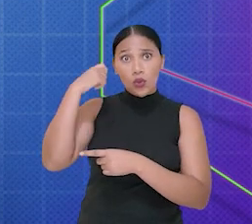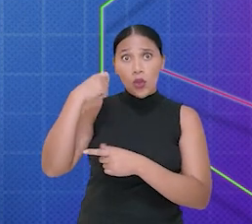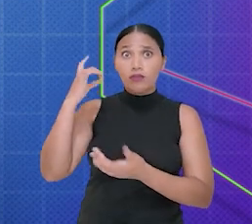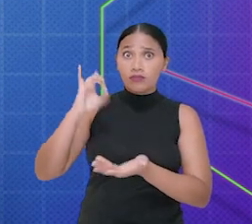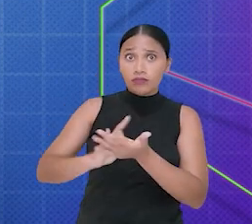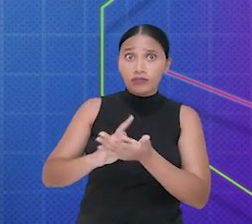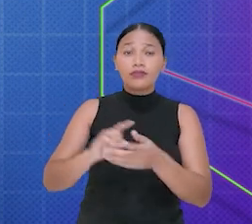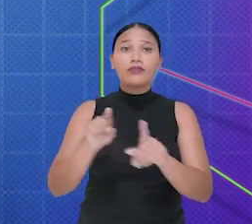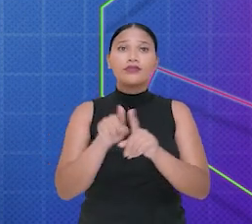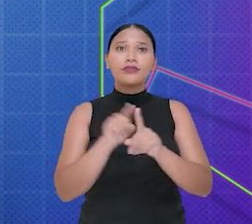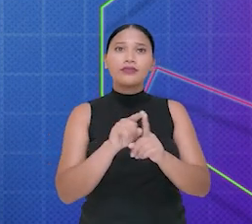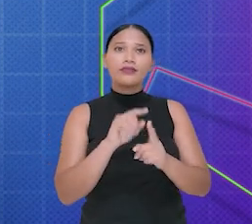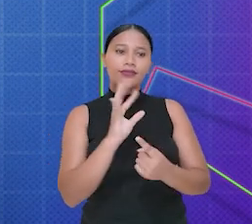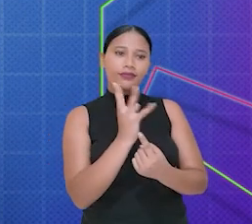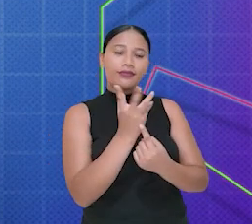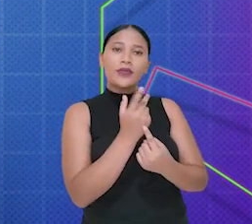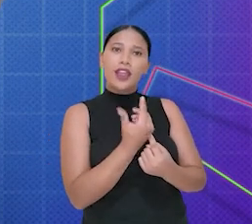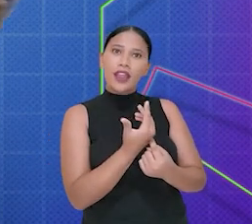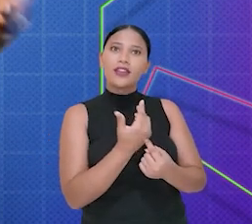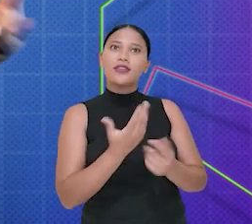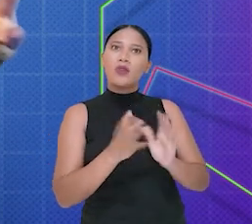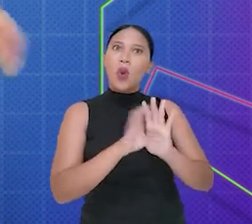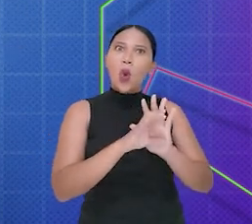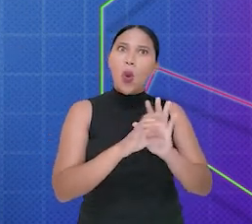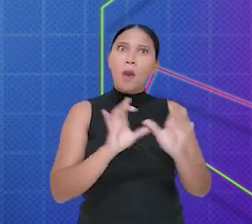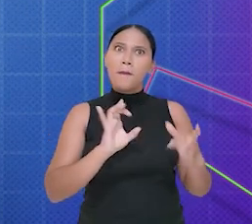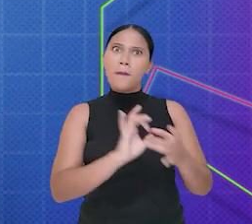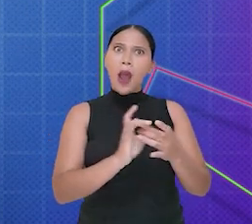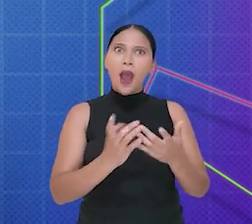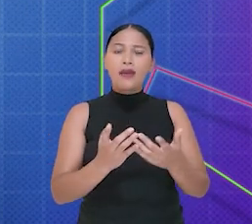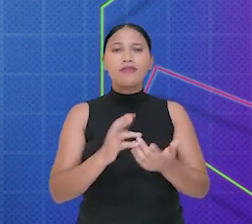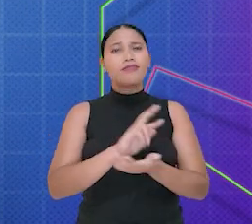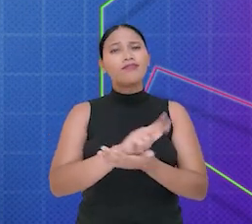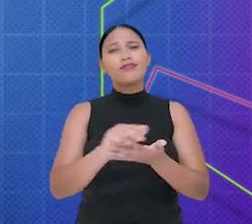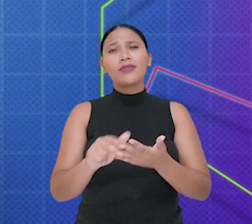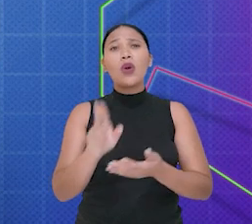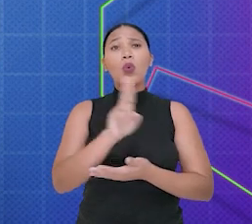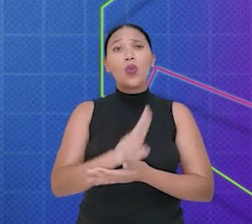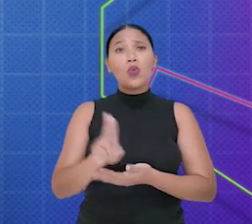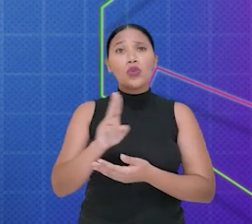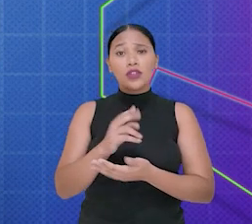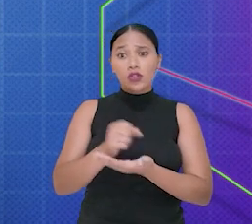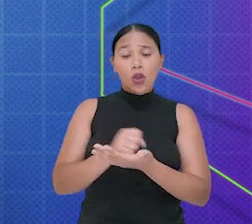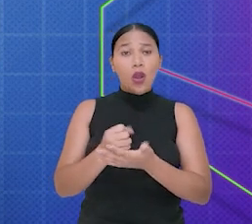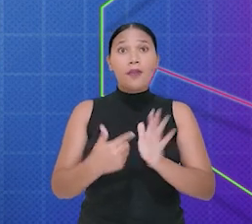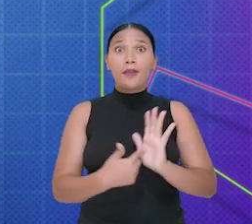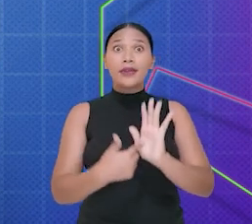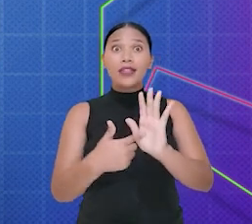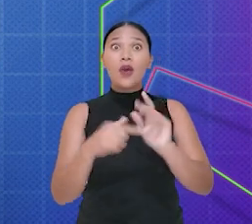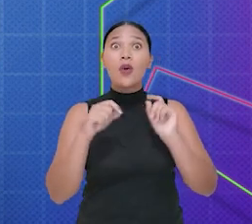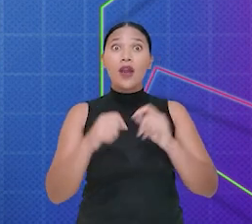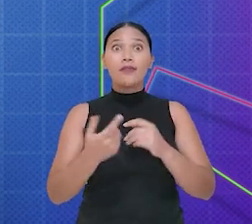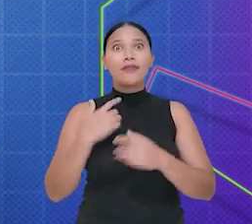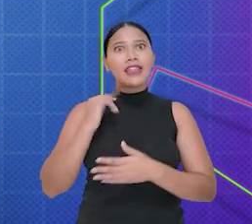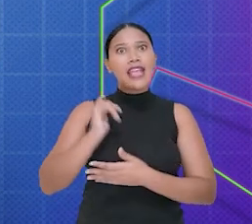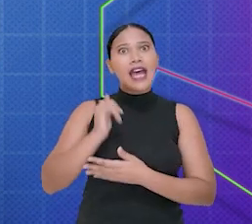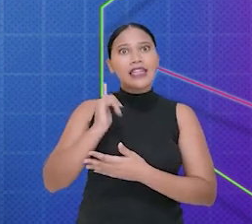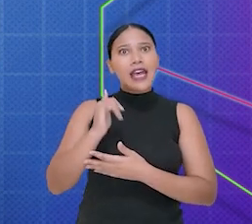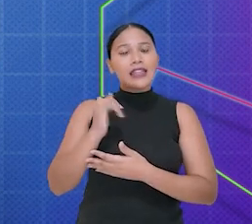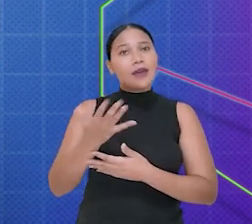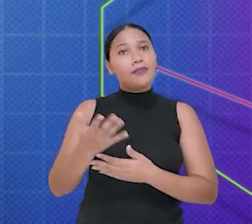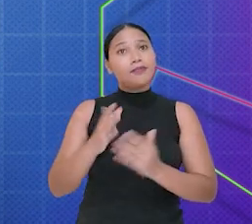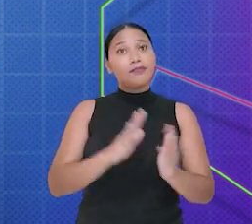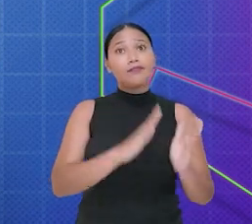atores reais, sequências de artes conceituais e etc. Alguns jogos usam cutscenes para apresentar uma grande parte